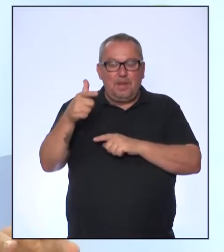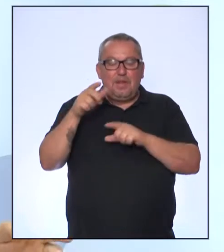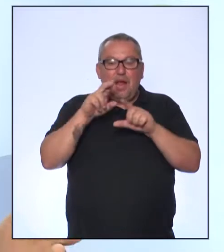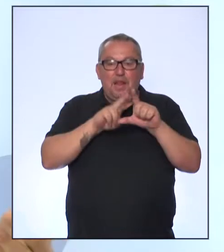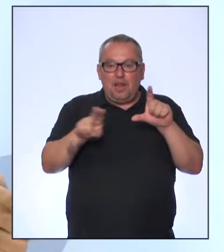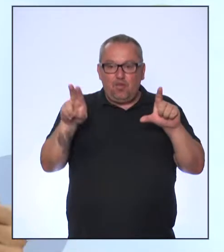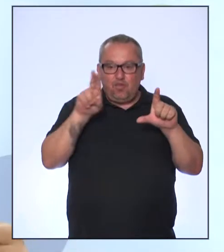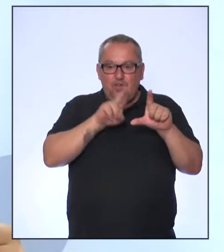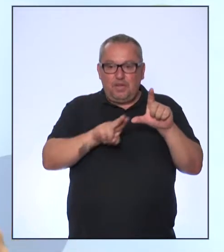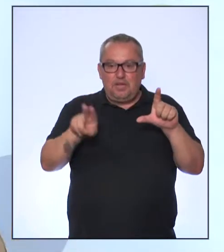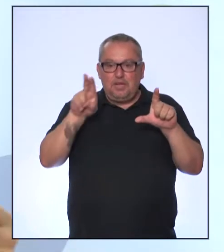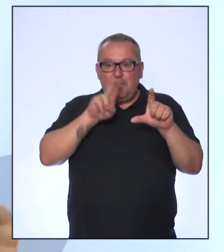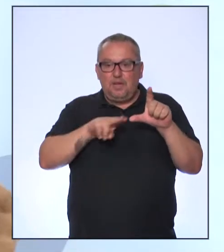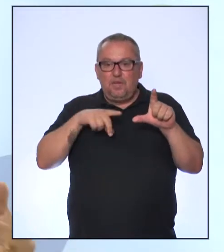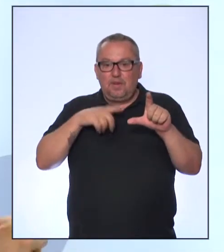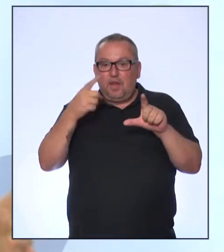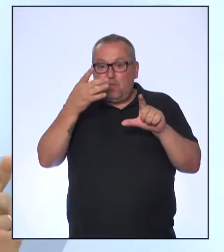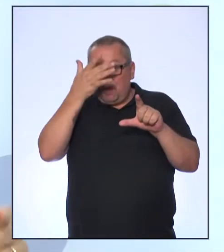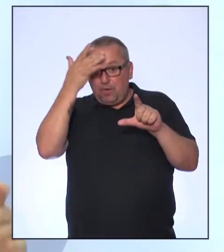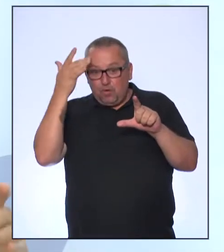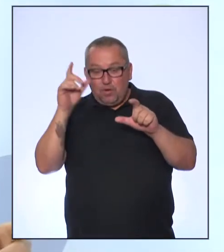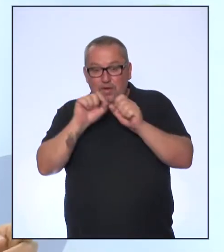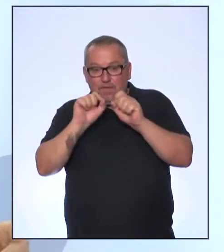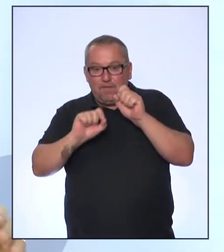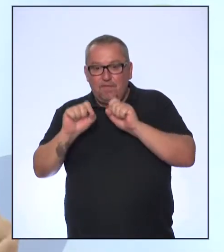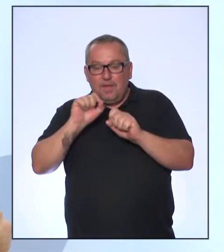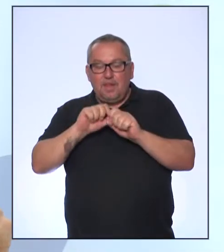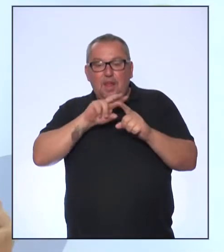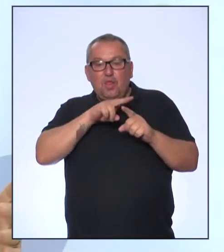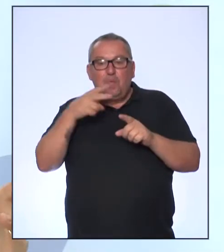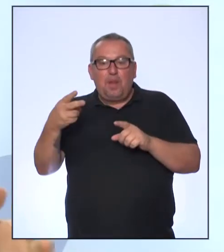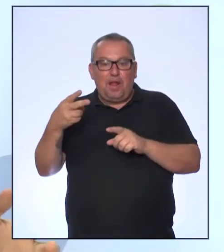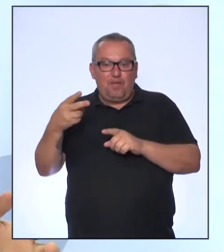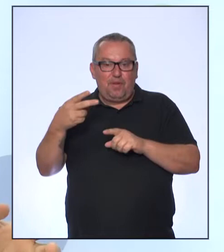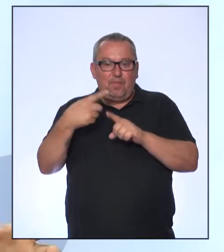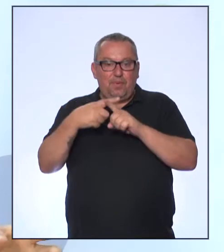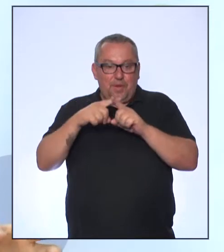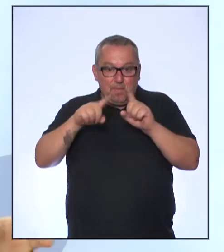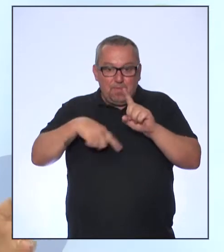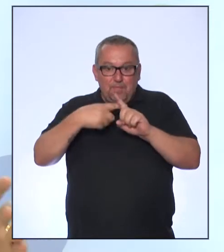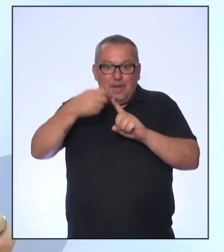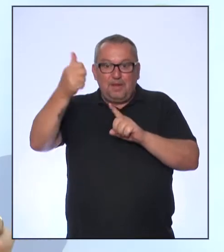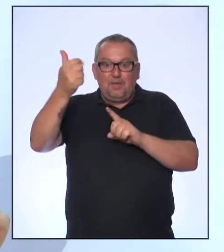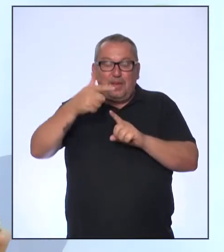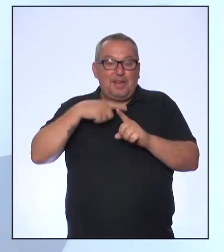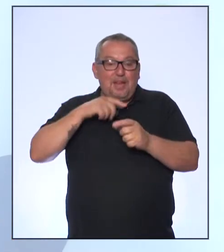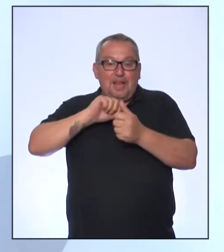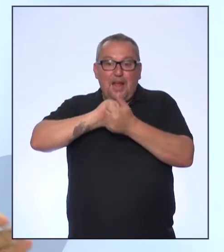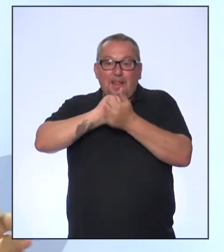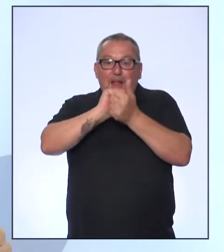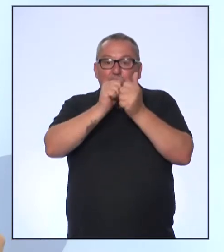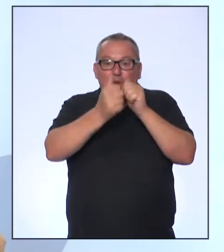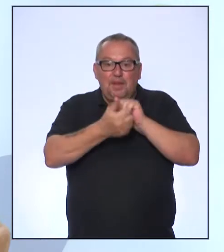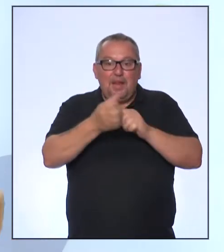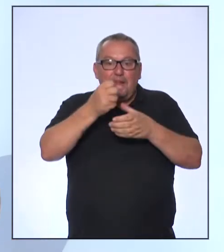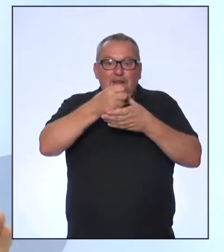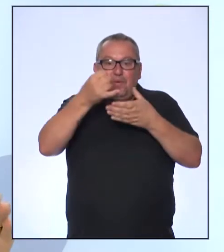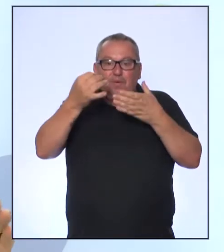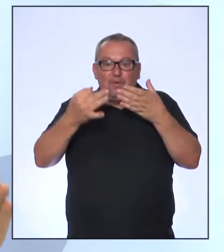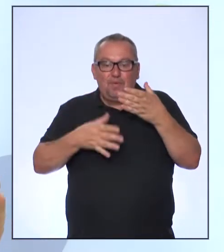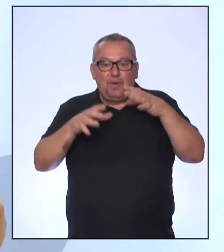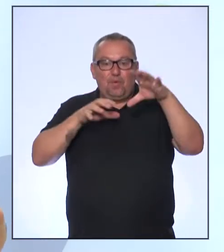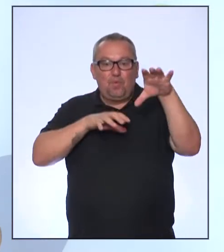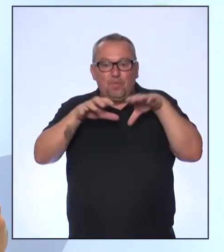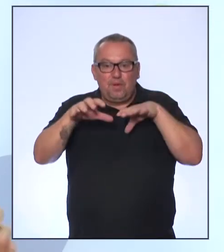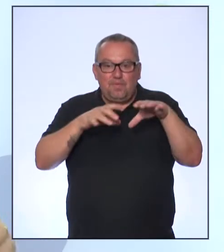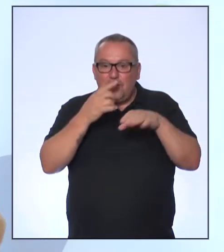legenda, você tem uma pessoa que é o ator de voz que faz a dublagem. Porque mais que dublar, né, ele tem que adaptar aquele conteúdo para que o movimento